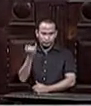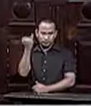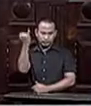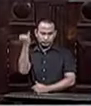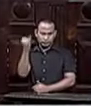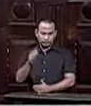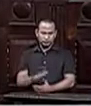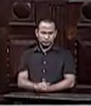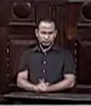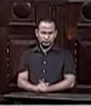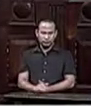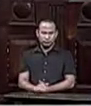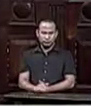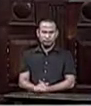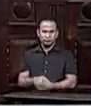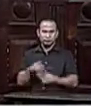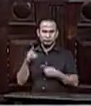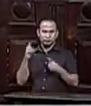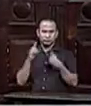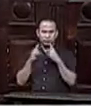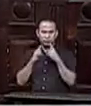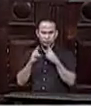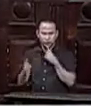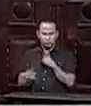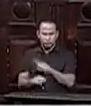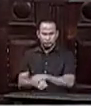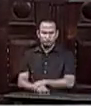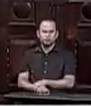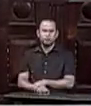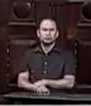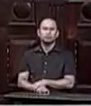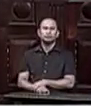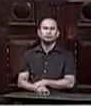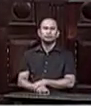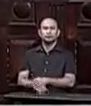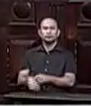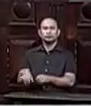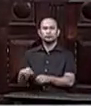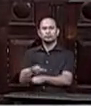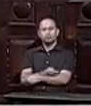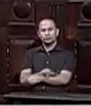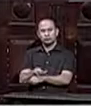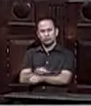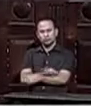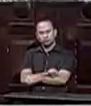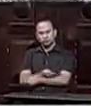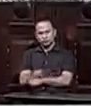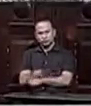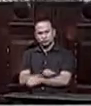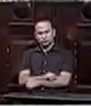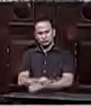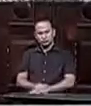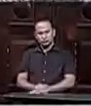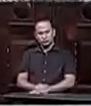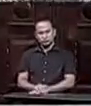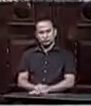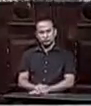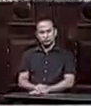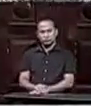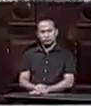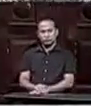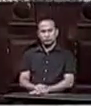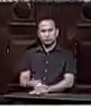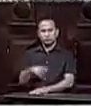matéria. Foi discutida entre a gente, é de autoria do deputado Conte, mas terá todo o nosso apoio. E a